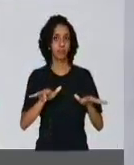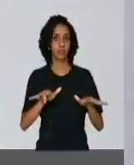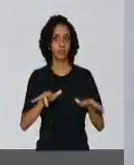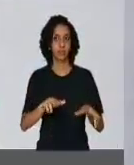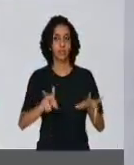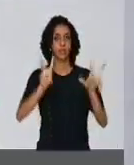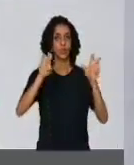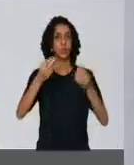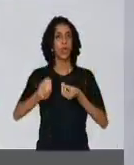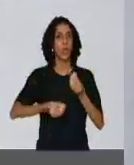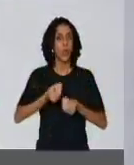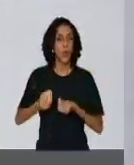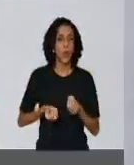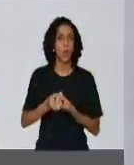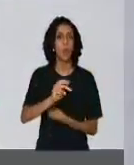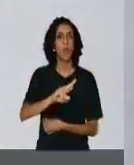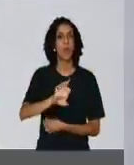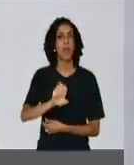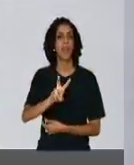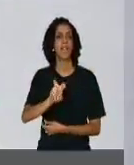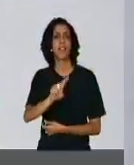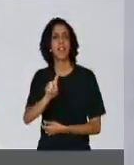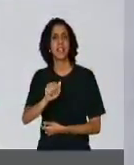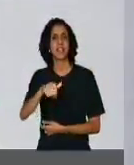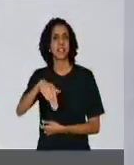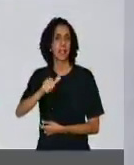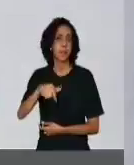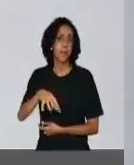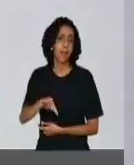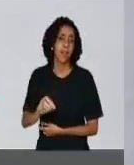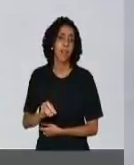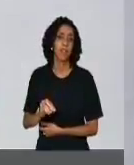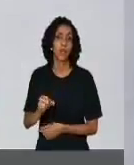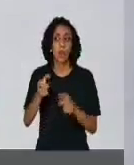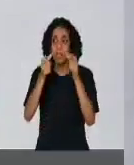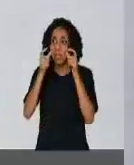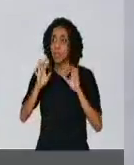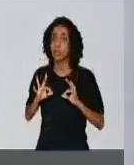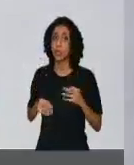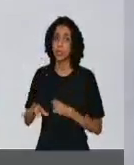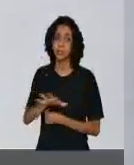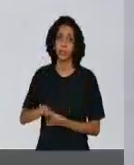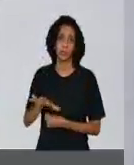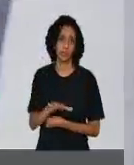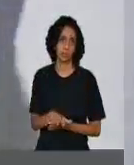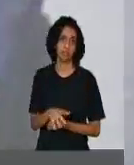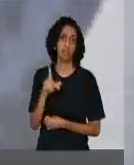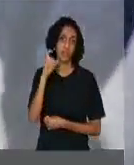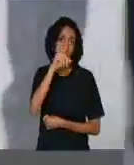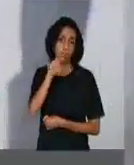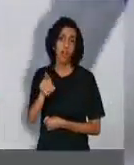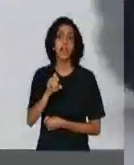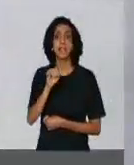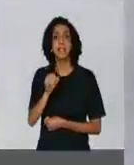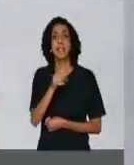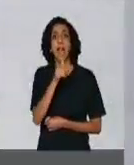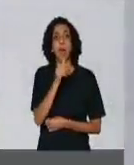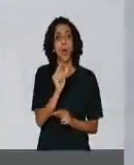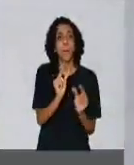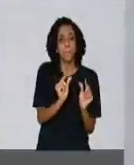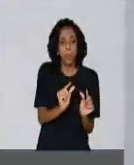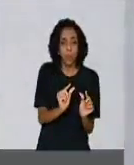do revezamento, dando uma atenção geral a todo mundo dentro da dificuldade. Se tem pouca água,